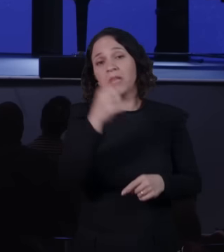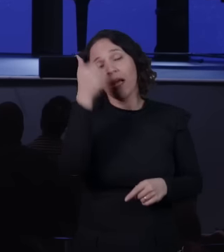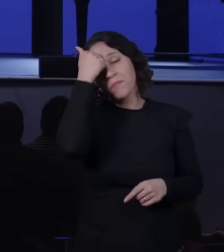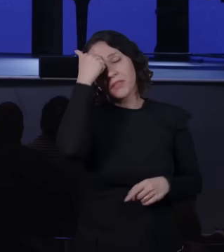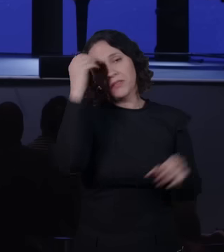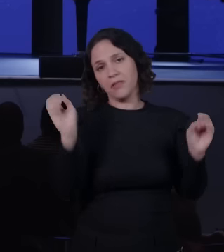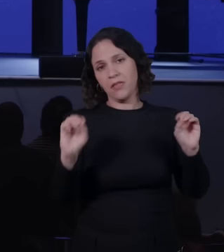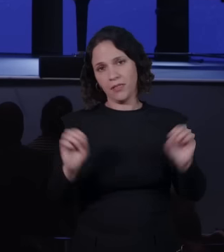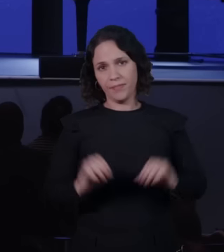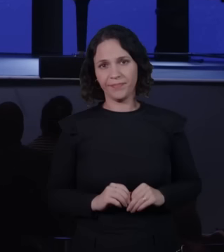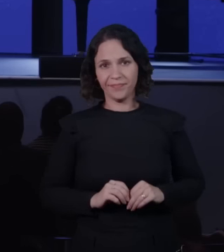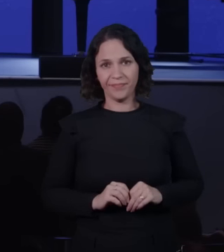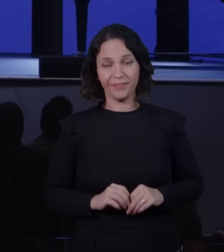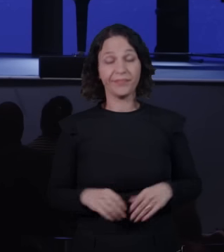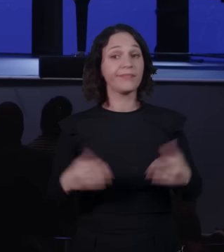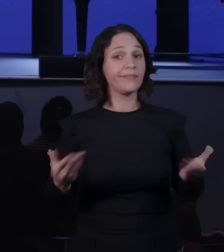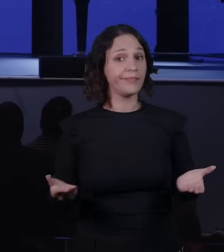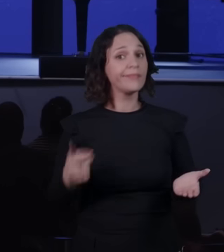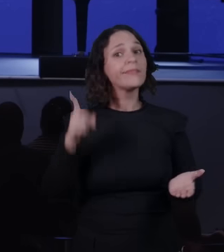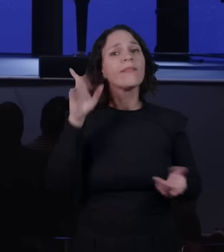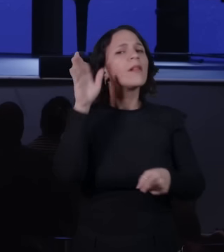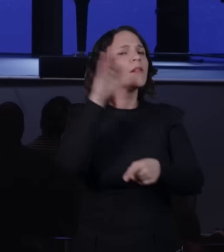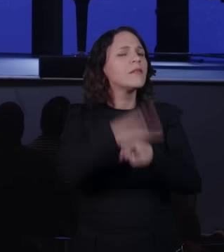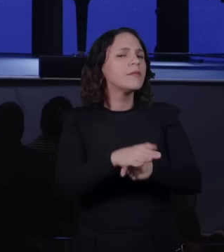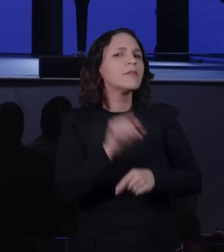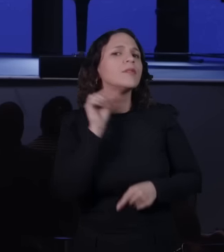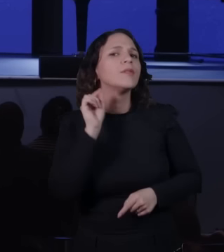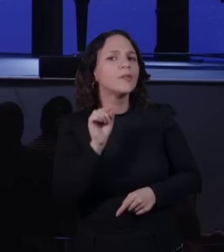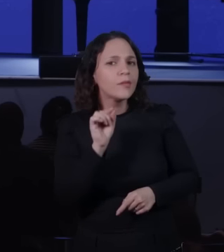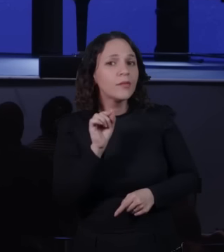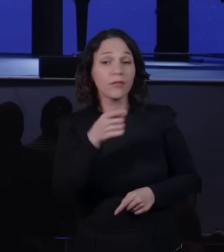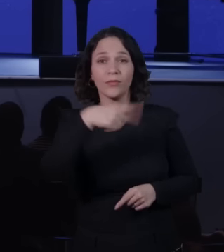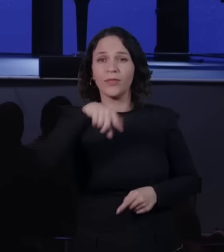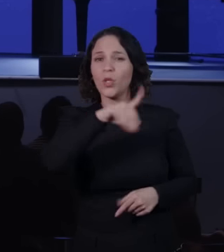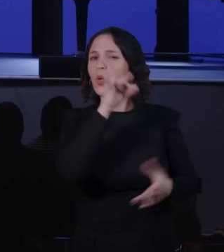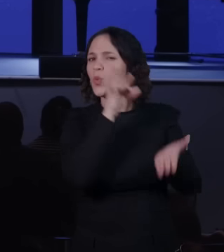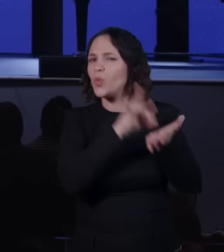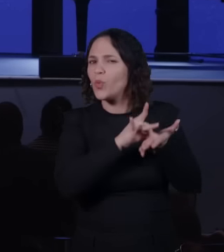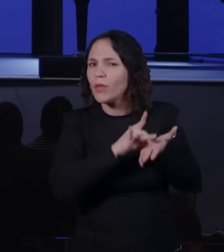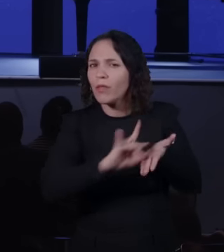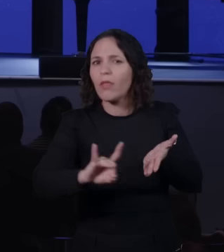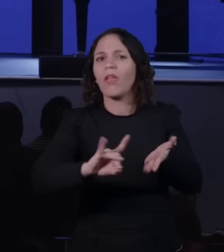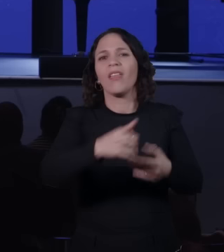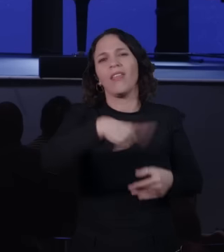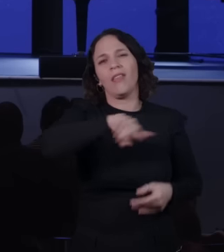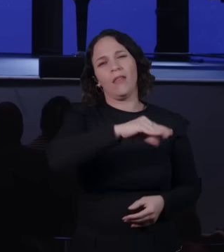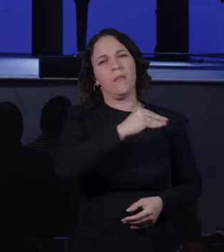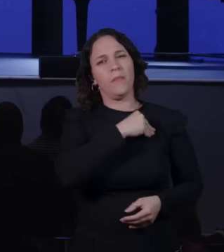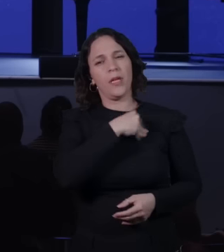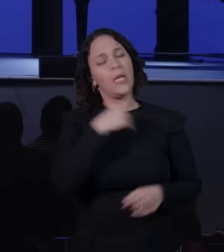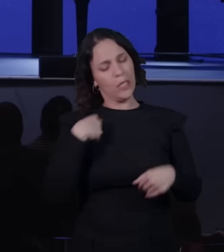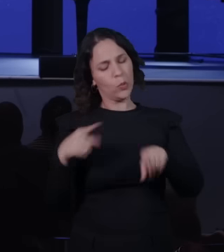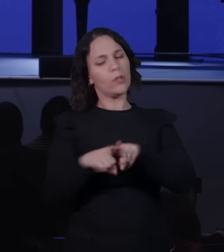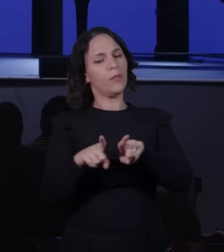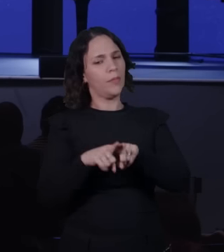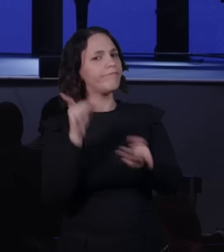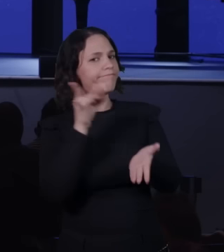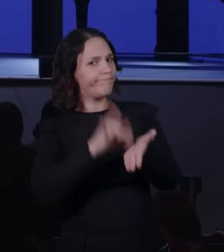arrependas. Tens, contudo, a teu favor que odeias as obras dos nicolaítas, as quais eu também